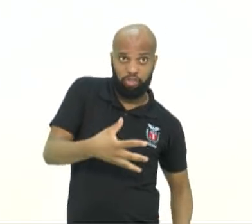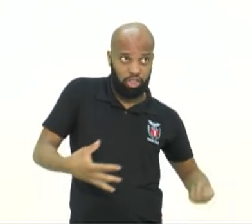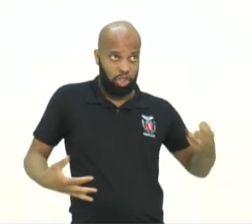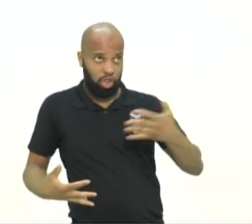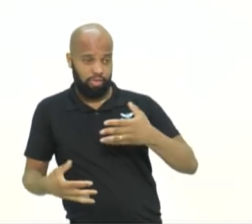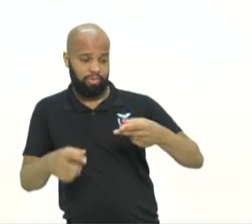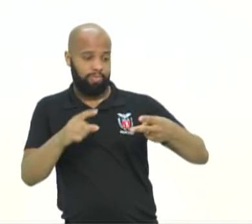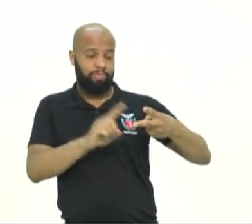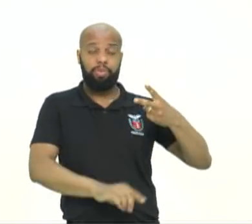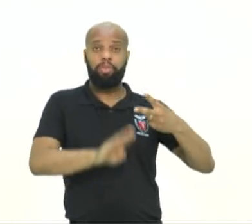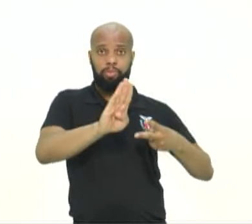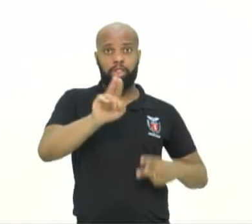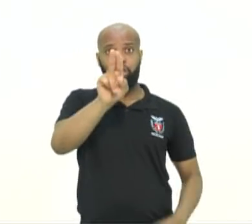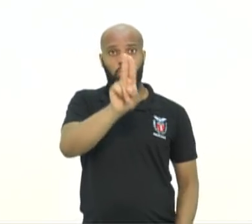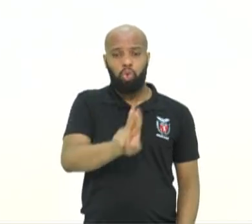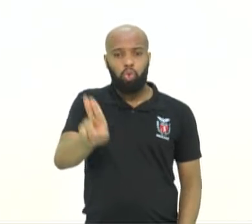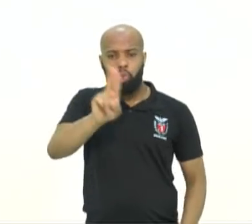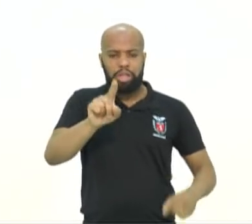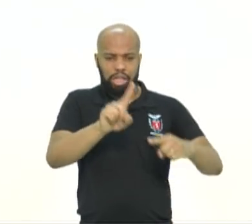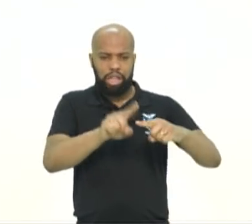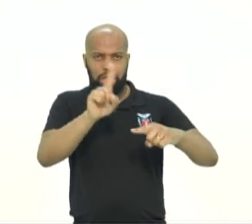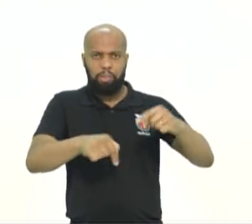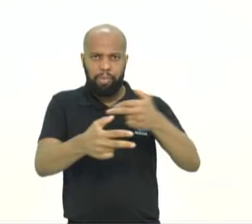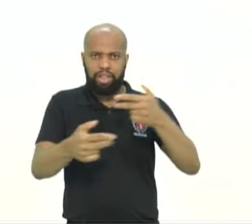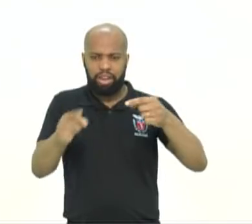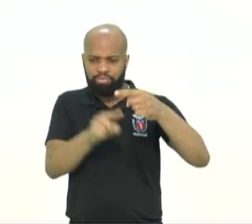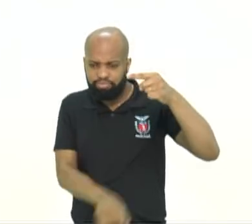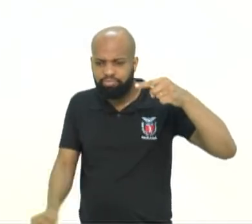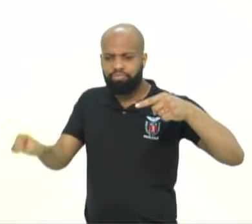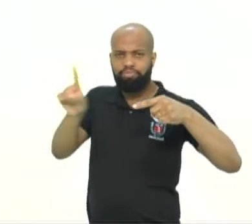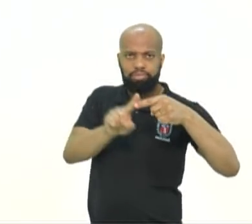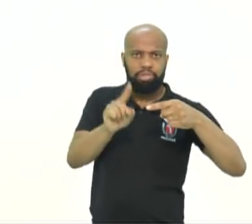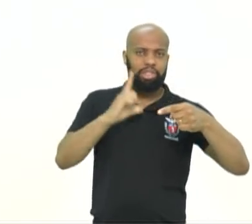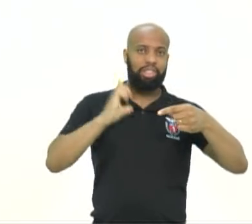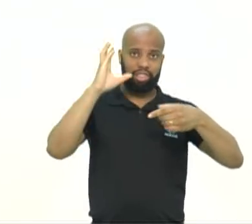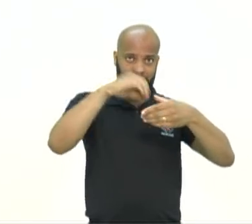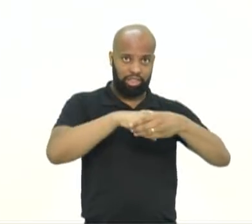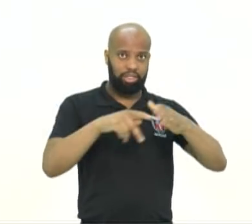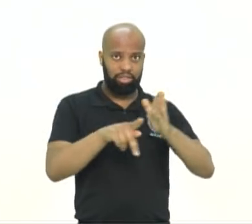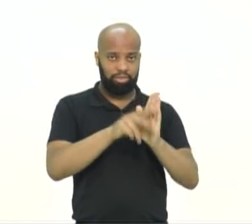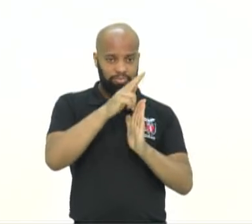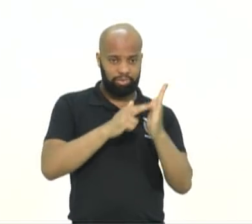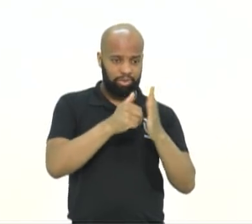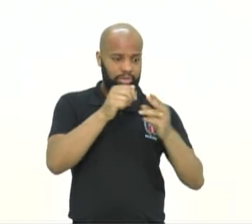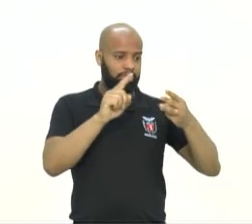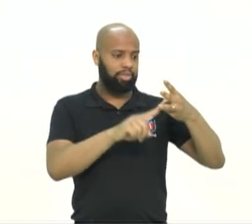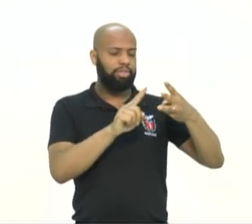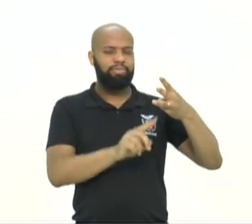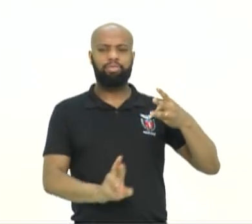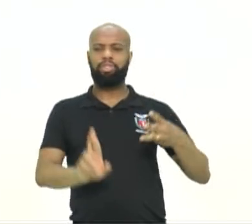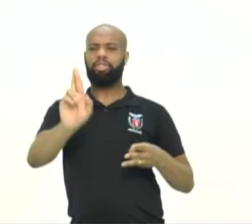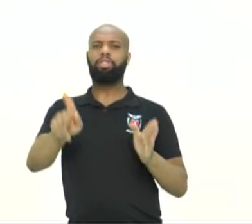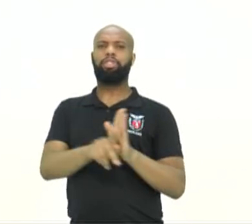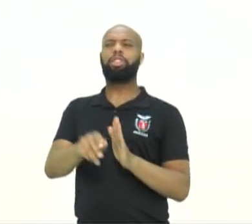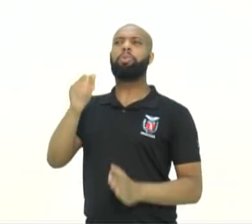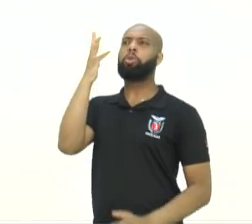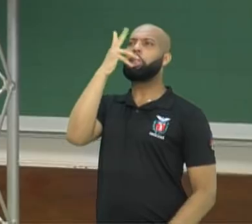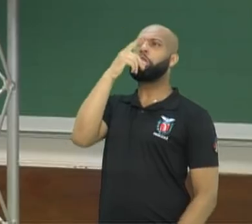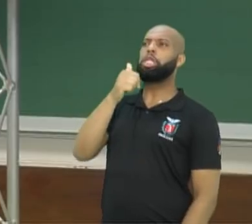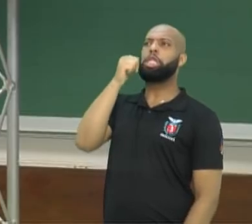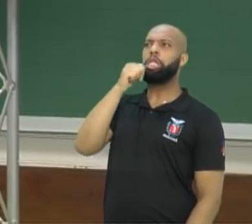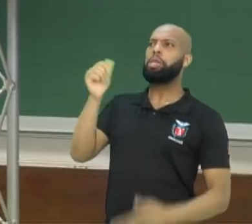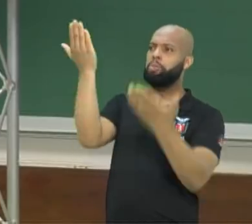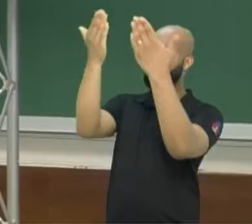B, utilizar materiais recicláveis em suas obras. Ou letra C, retratar a beleza da mulher.